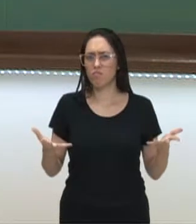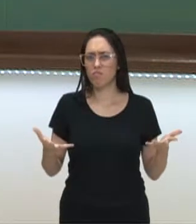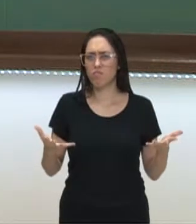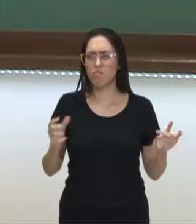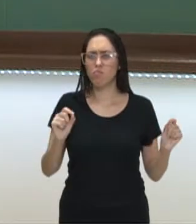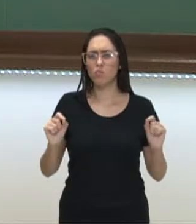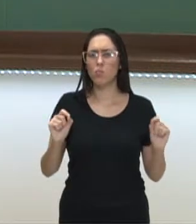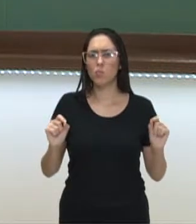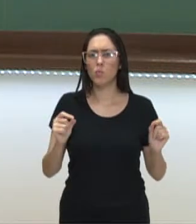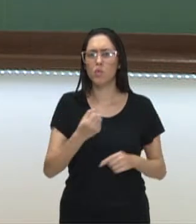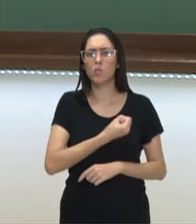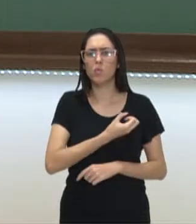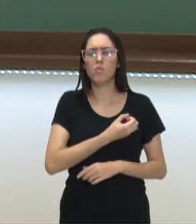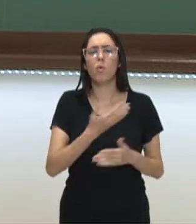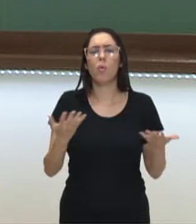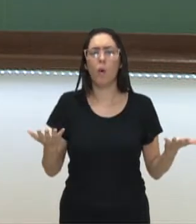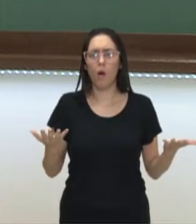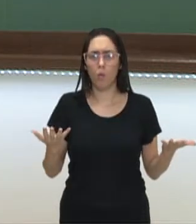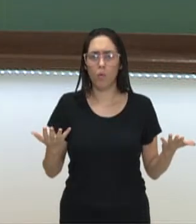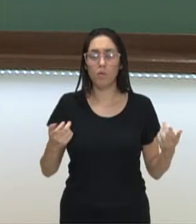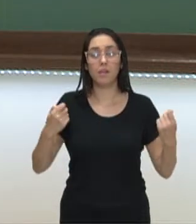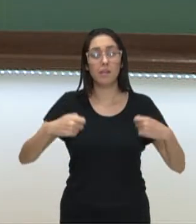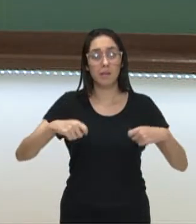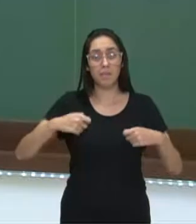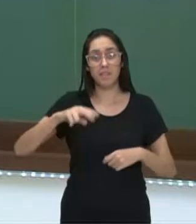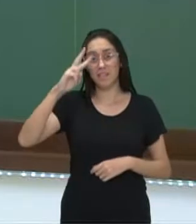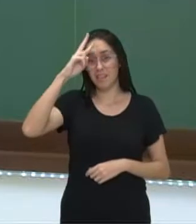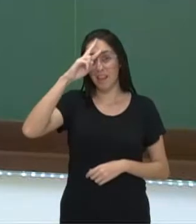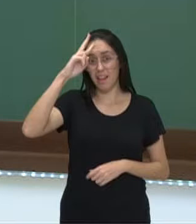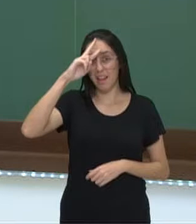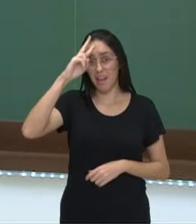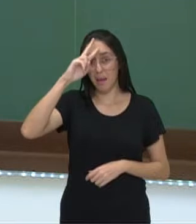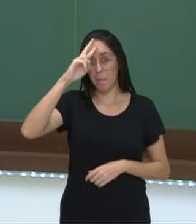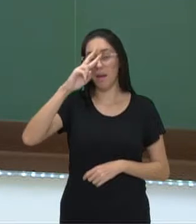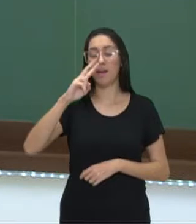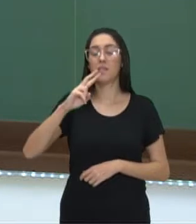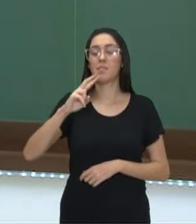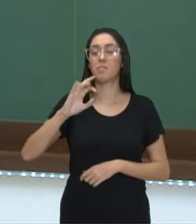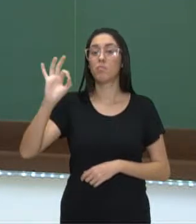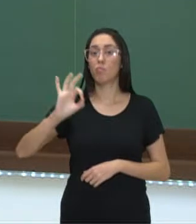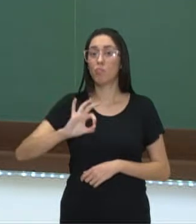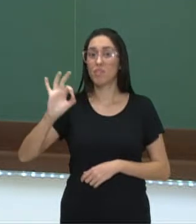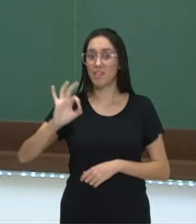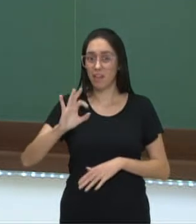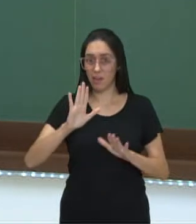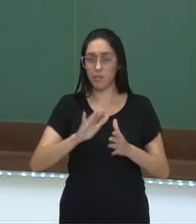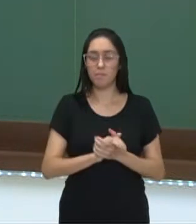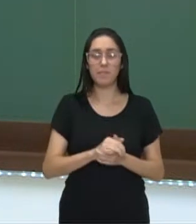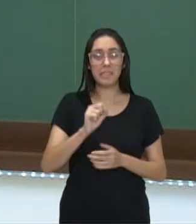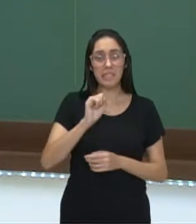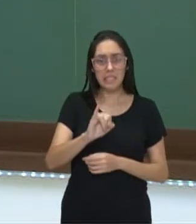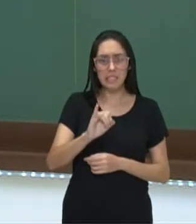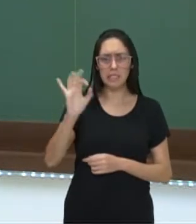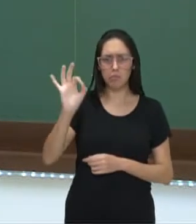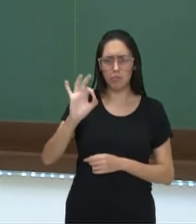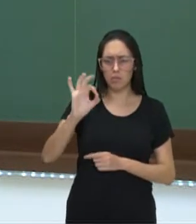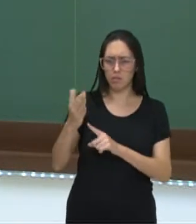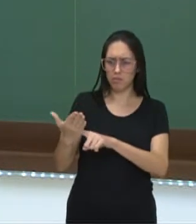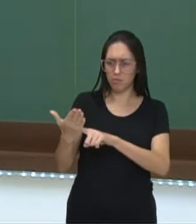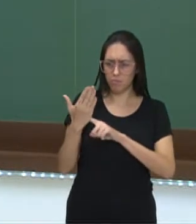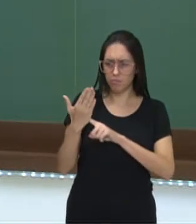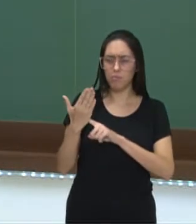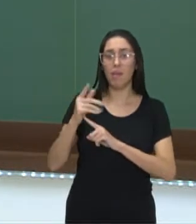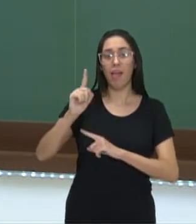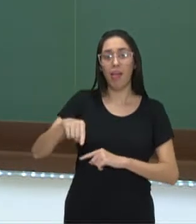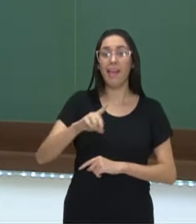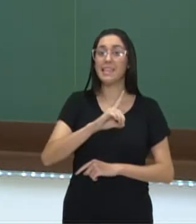número? Precisamos lembrar da relação de porcentagem, né, gente? Quando você trabalha com porcentagem, 100%,